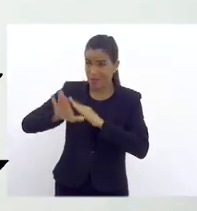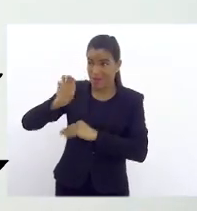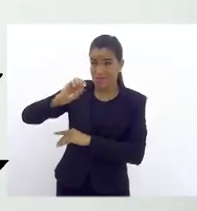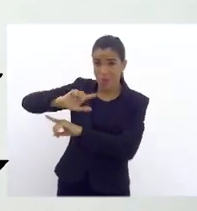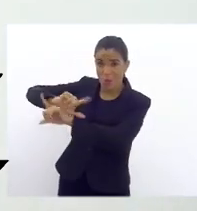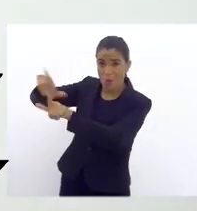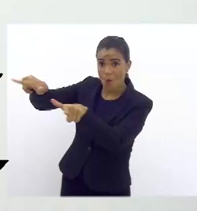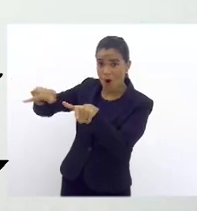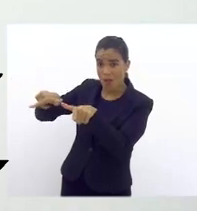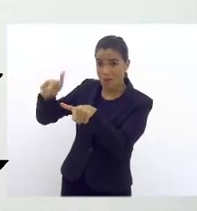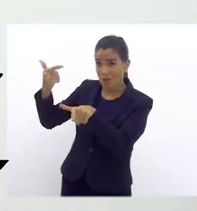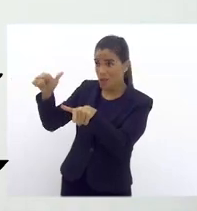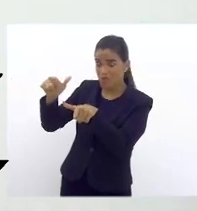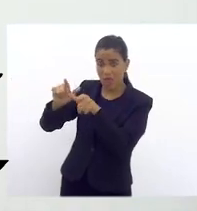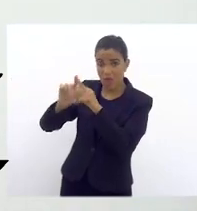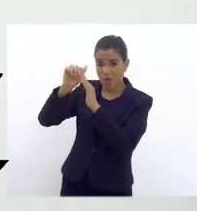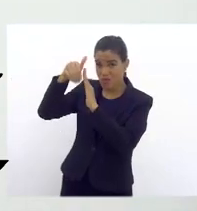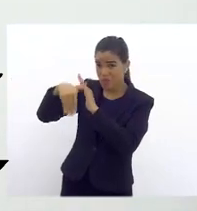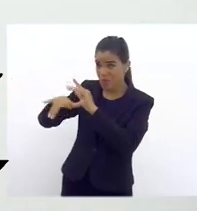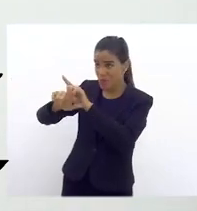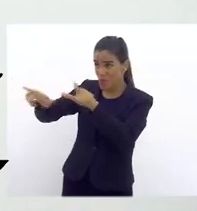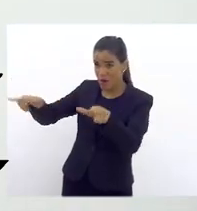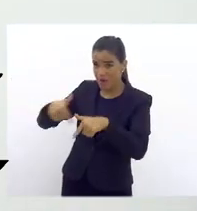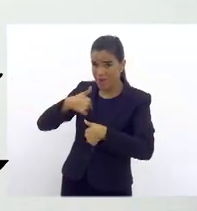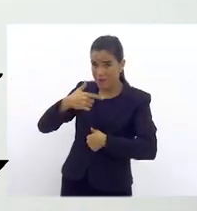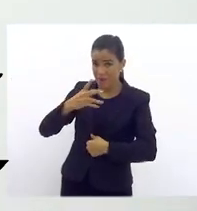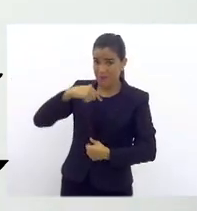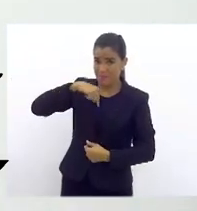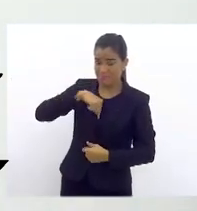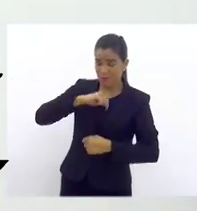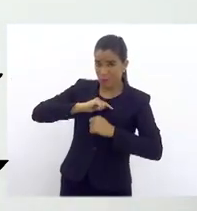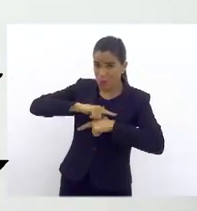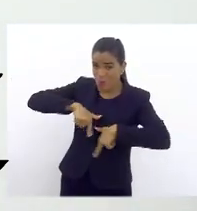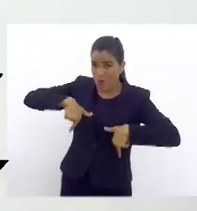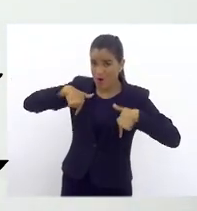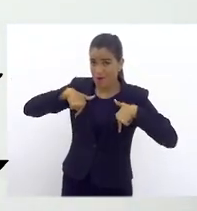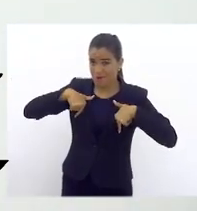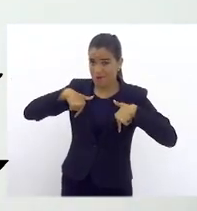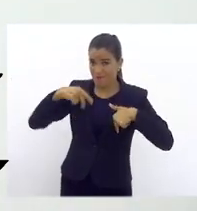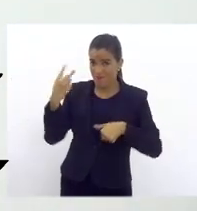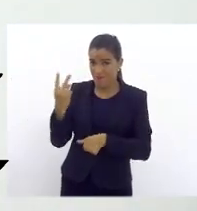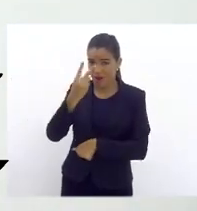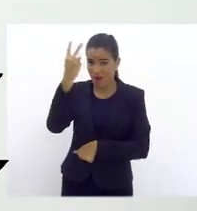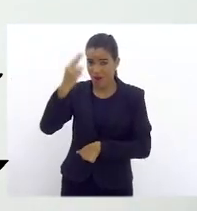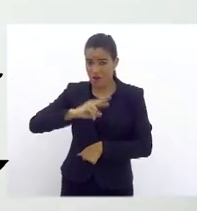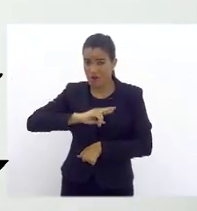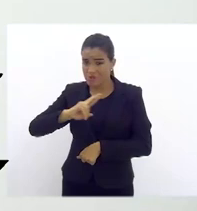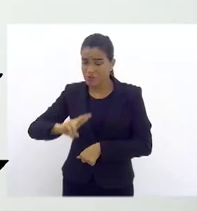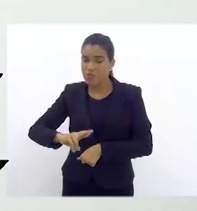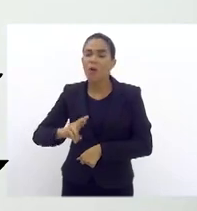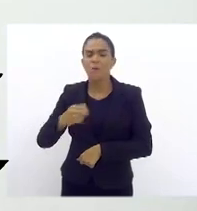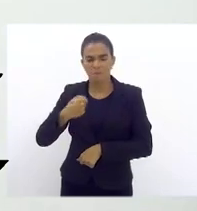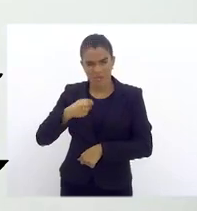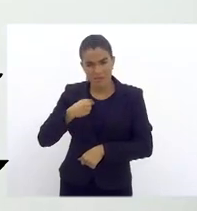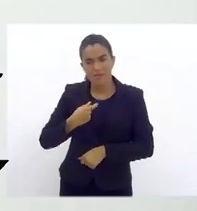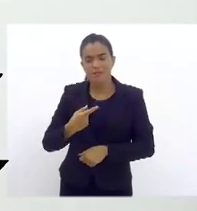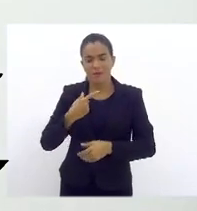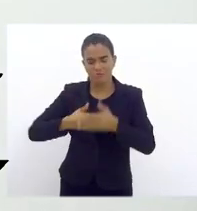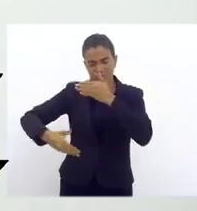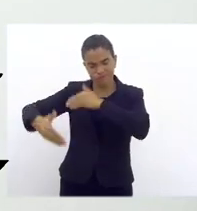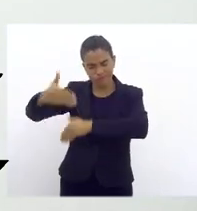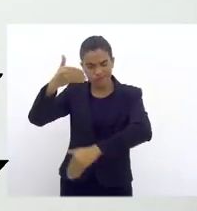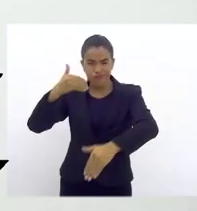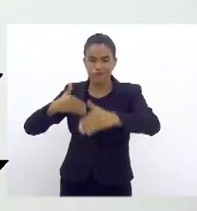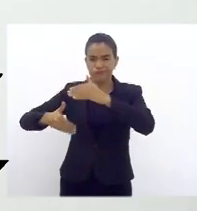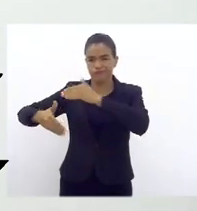dentro daquele espaço em nós nós não estaríamos aqui então precisamos voltar a base fazer